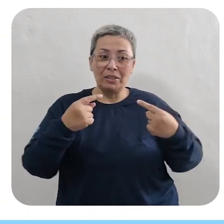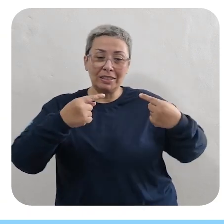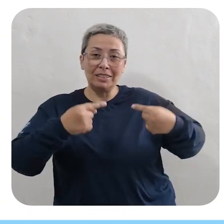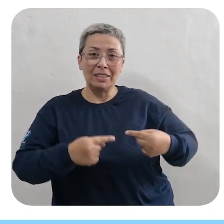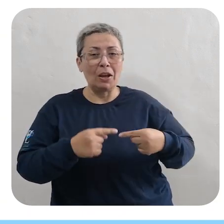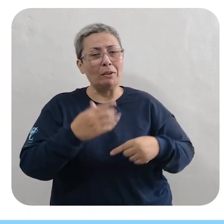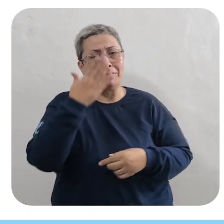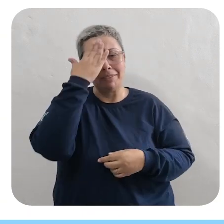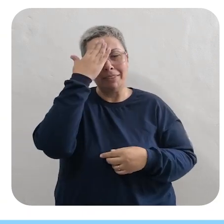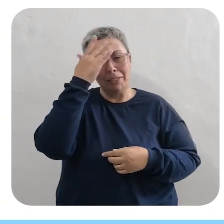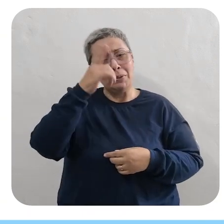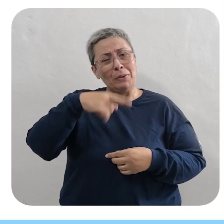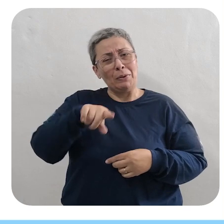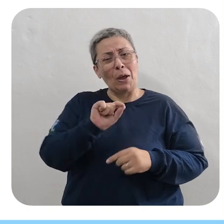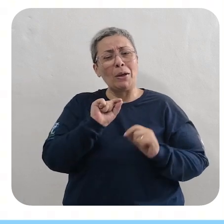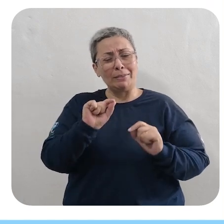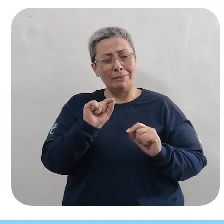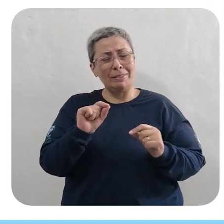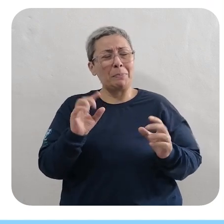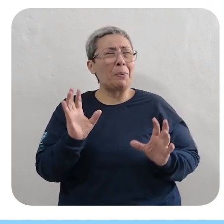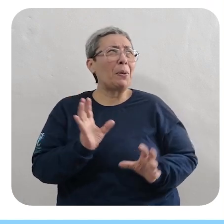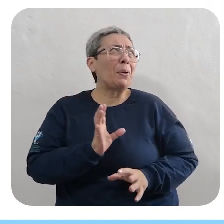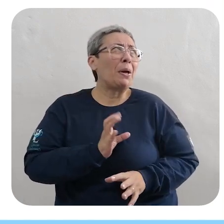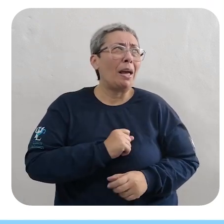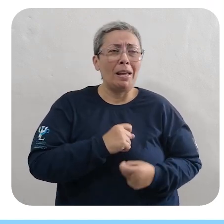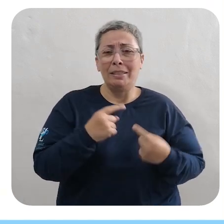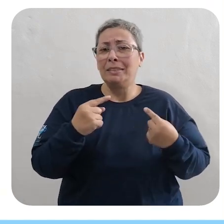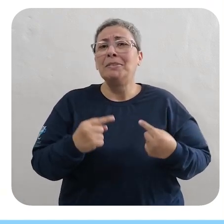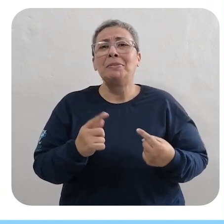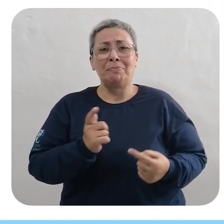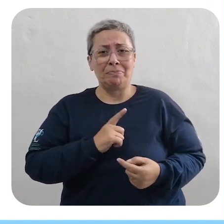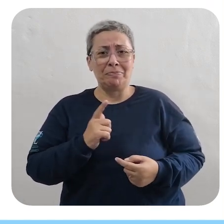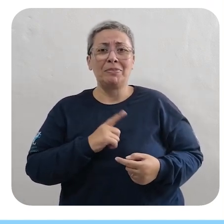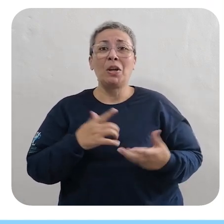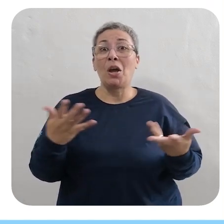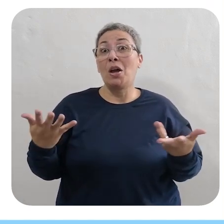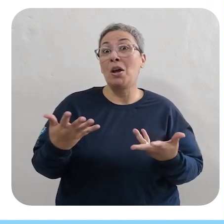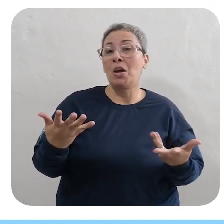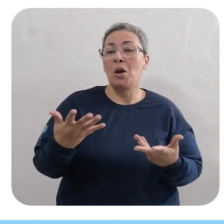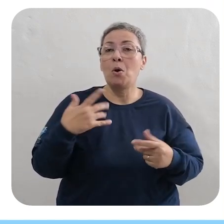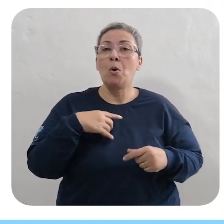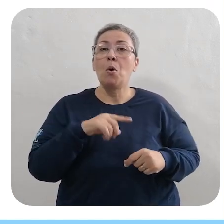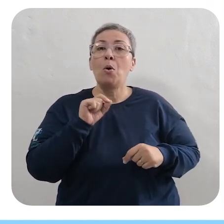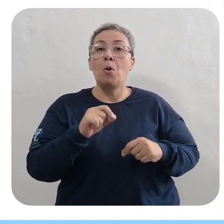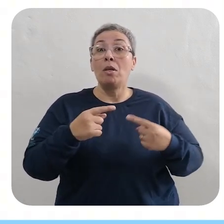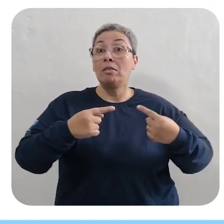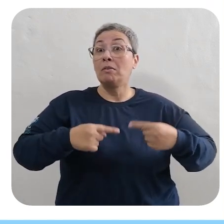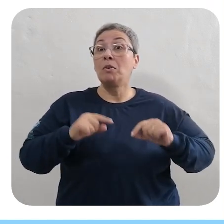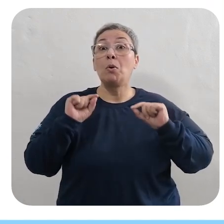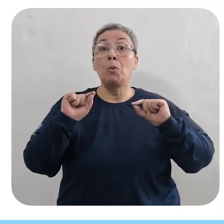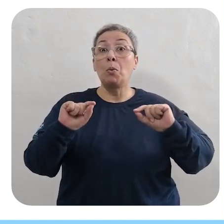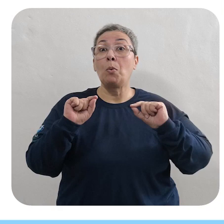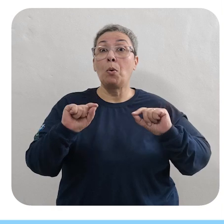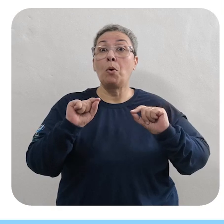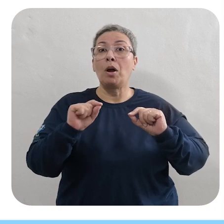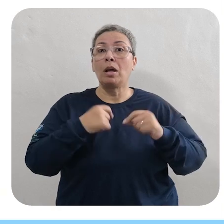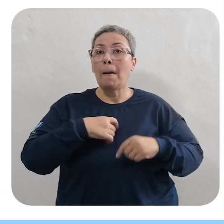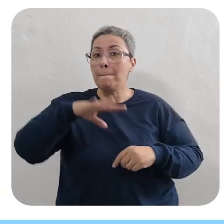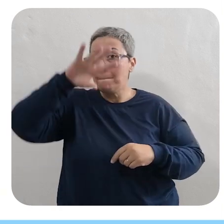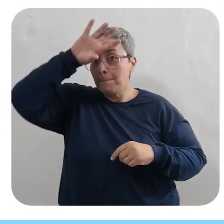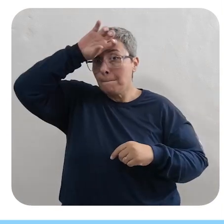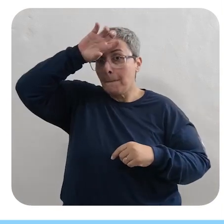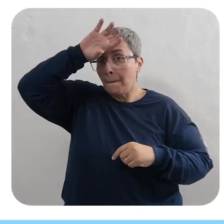Ai, eu adoro um desafio e tenho certeza que você também ama um desafio. Aqui, o desafio